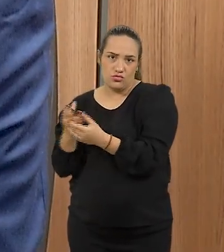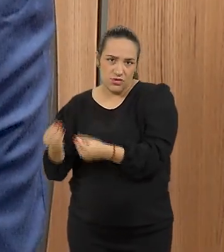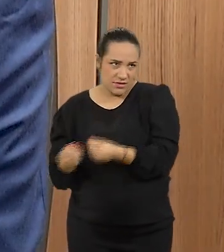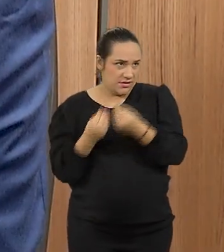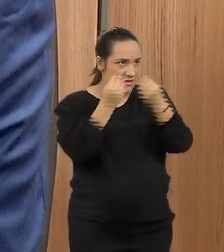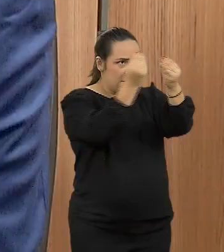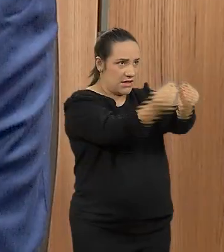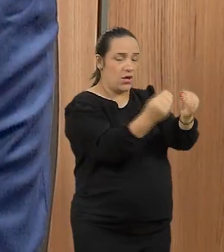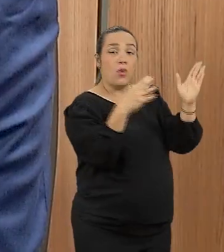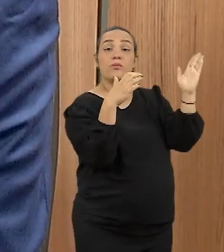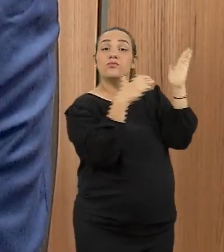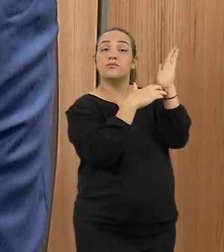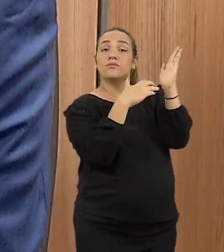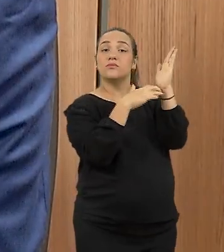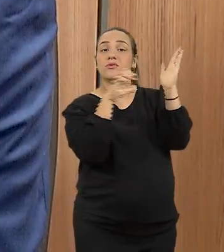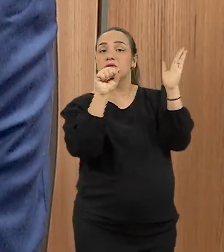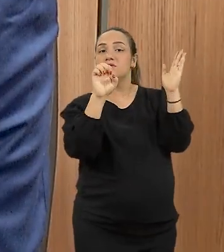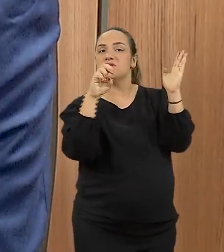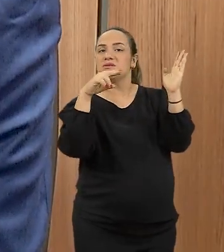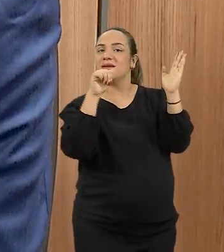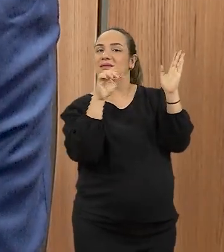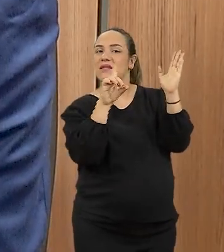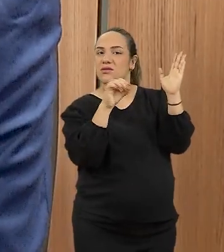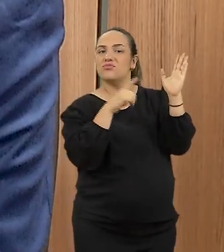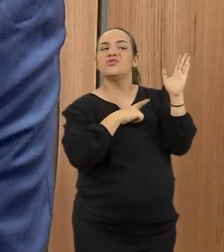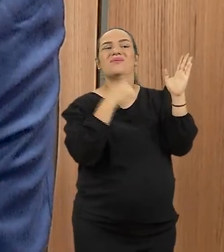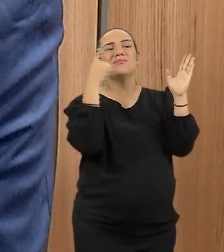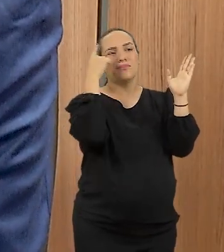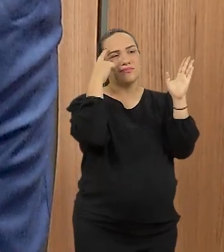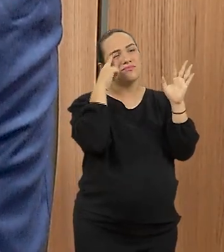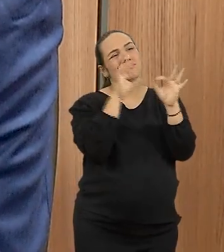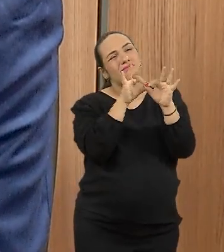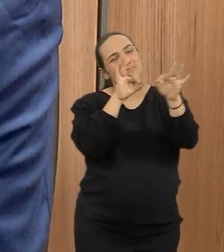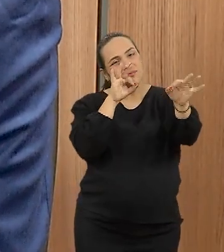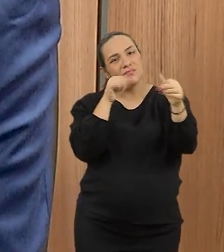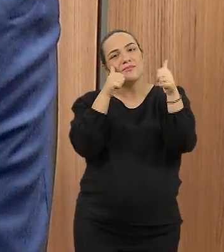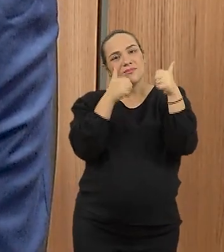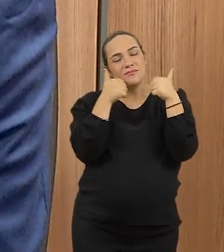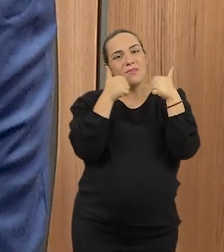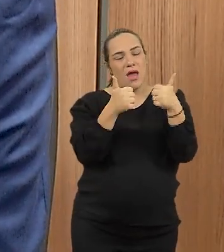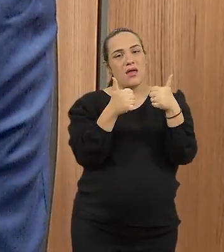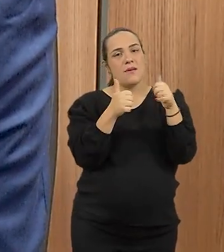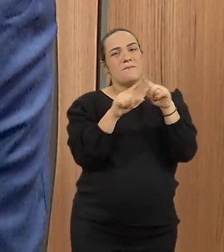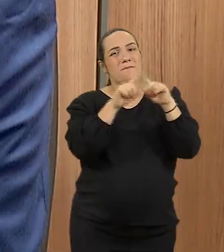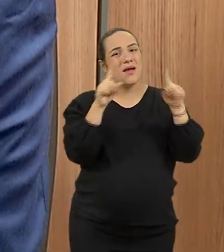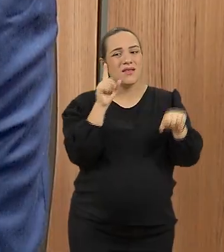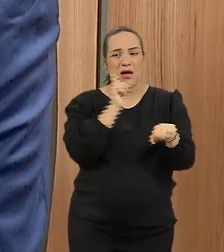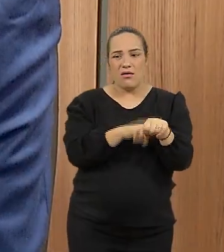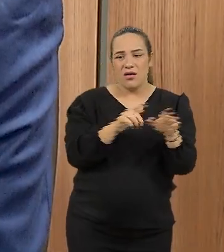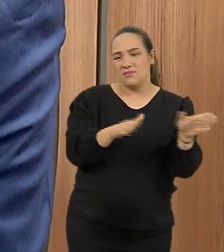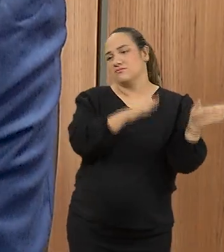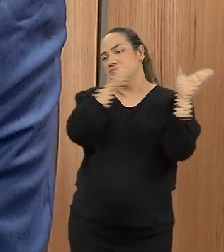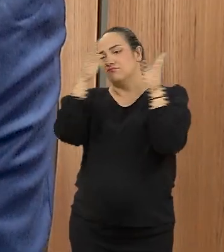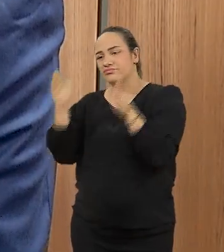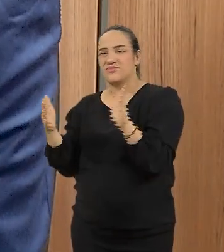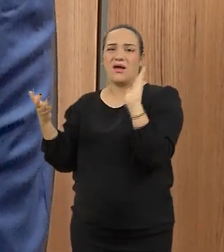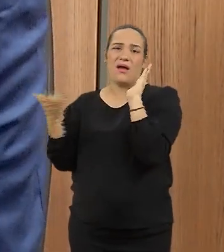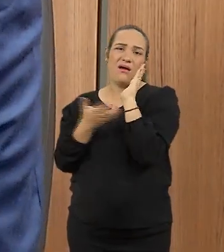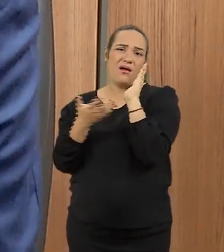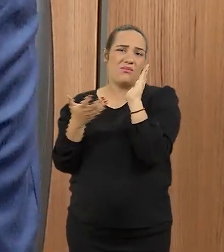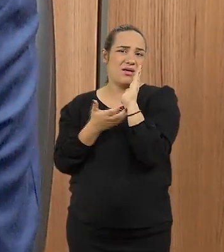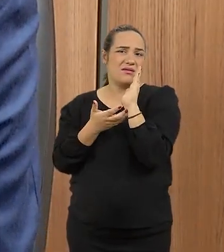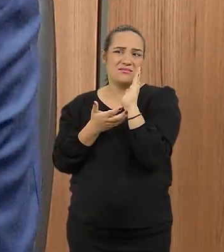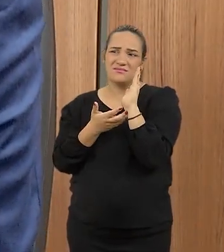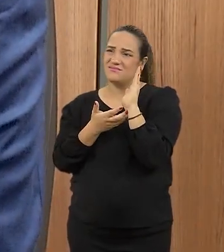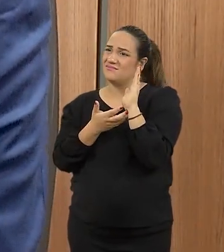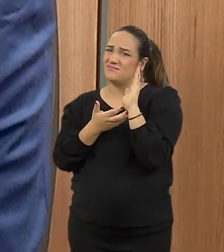razoável de linha de pensamento. Mas quando ele foi para a Câmara, eu acho que ele foi um pouco desvirtuado. E aí, a gente, quando